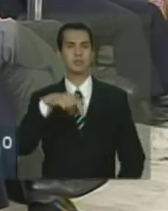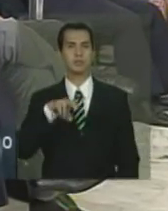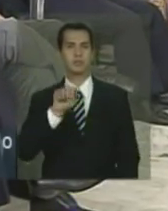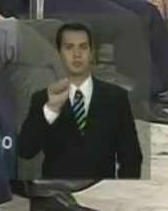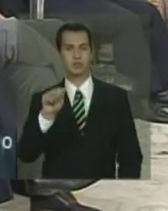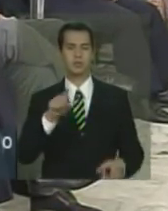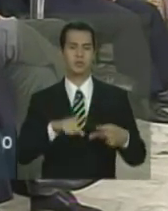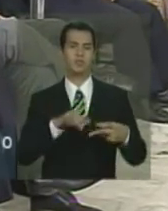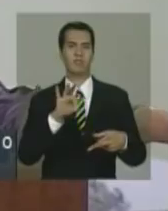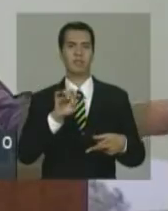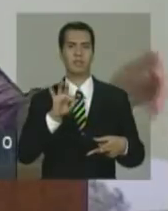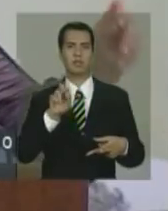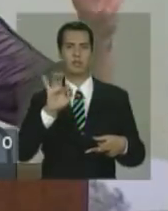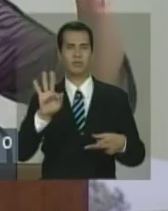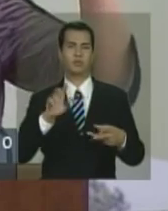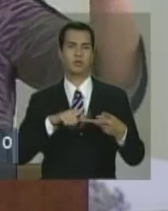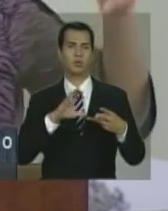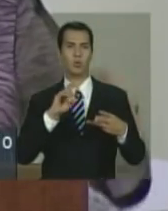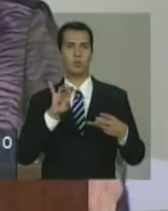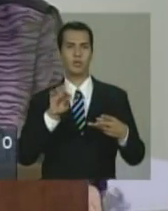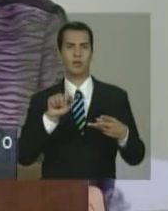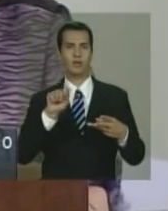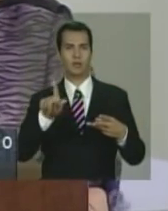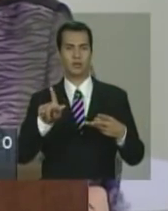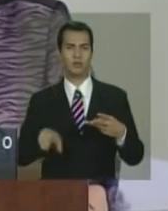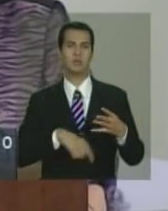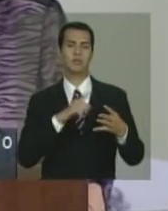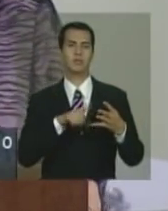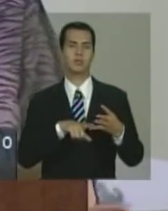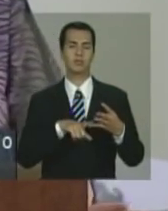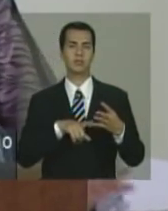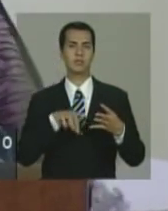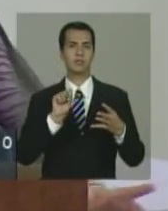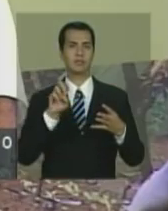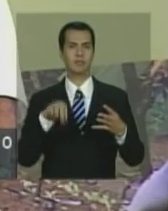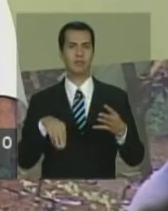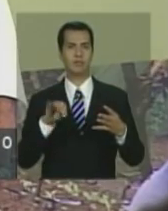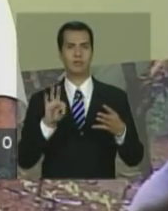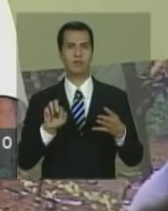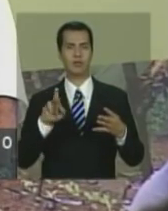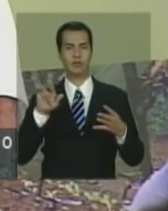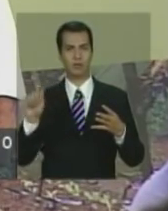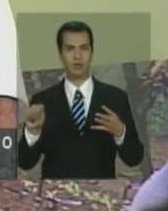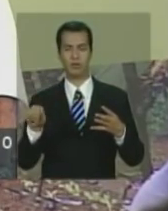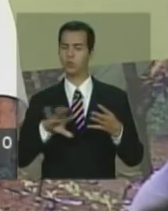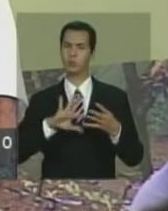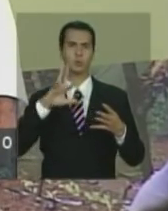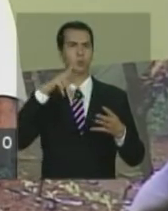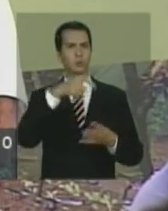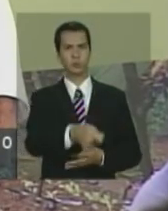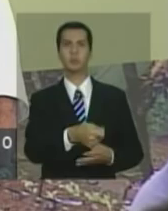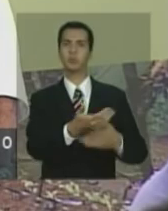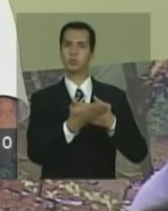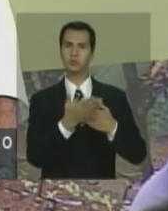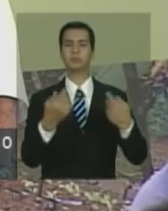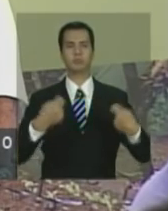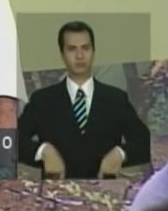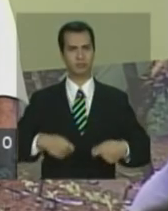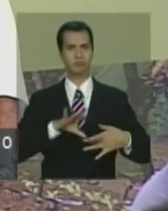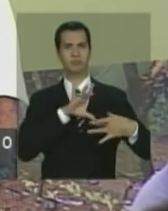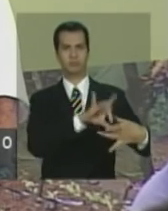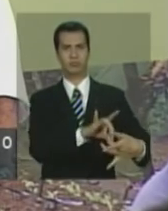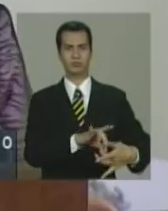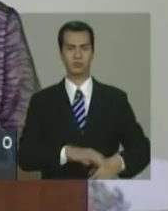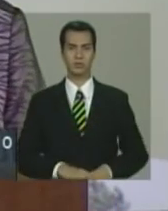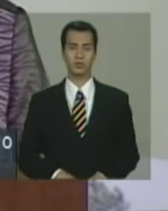a FETRAF, a CONTAG, aos movimentos sem terra, enfim, a todos. E eu quero dizer para os senhores